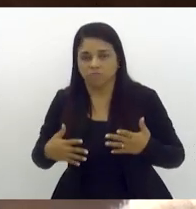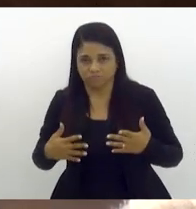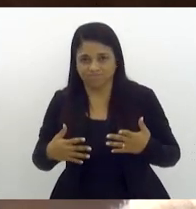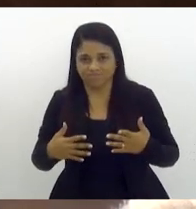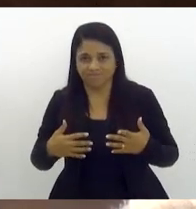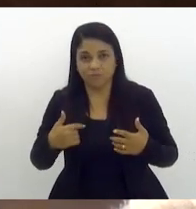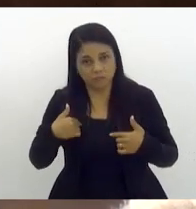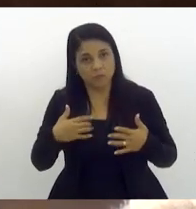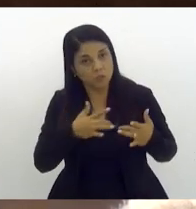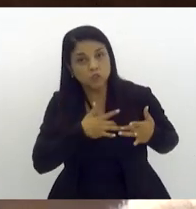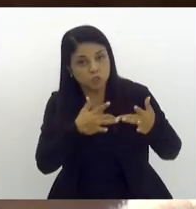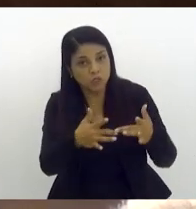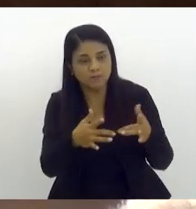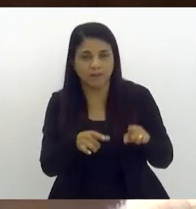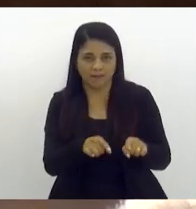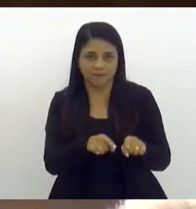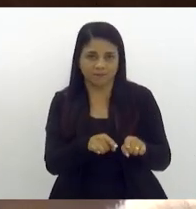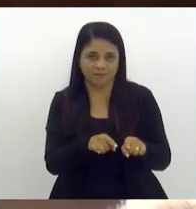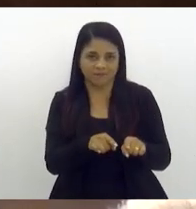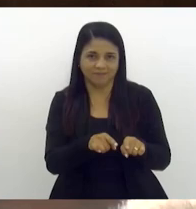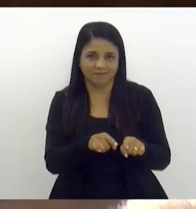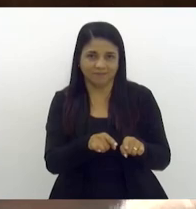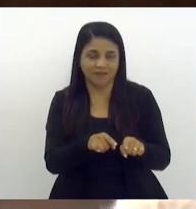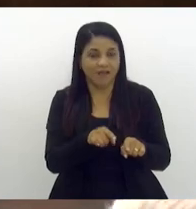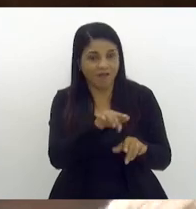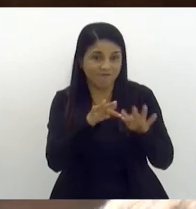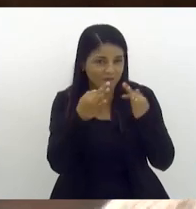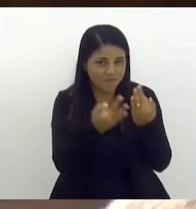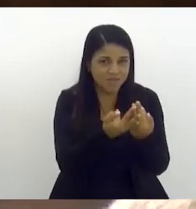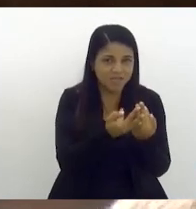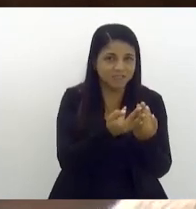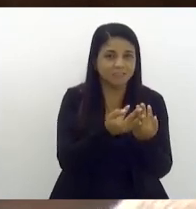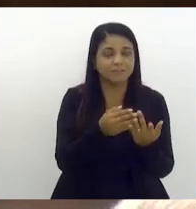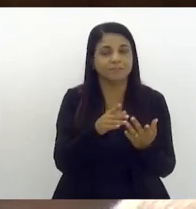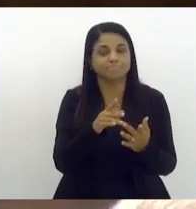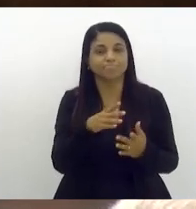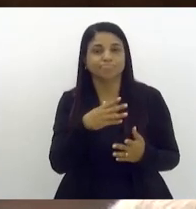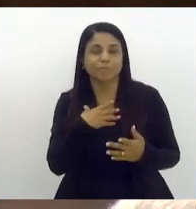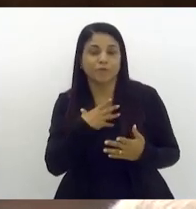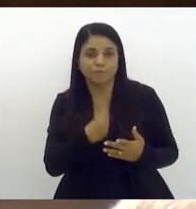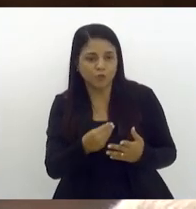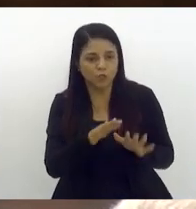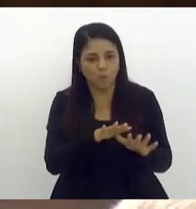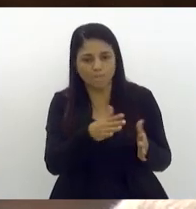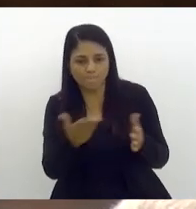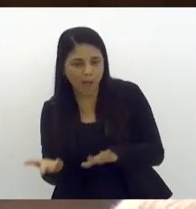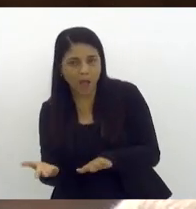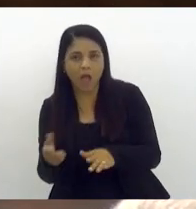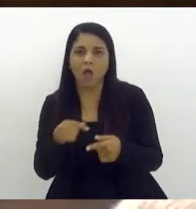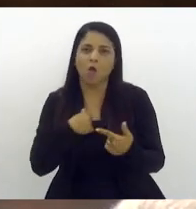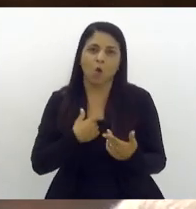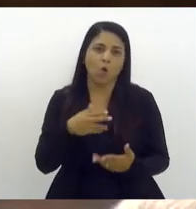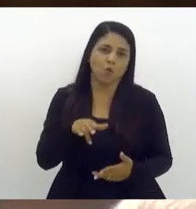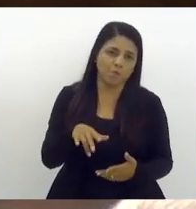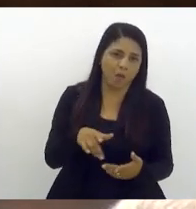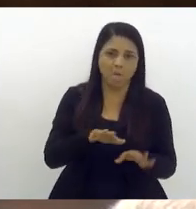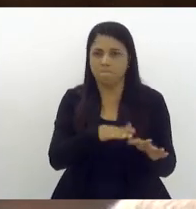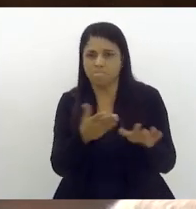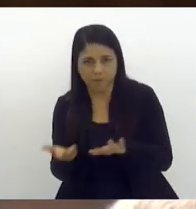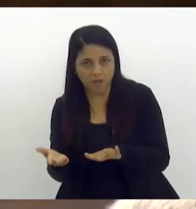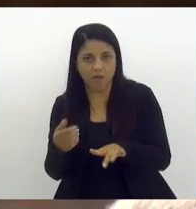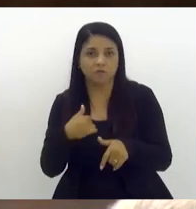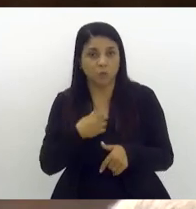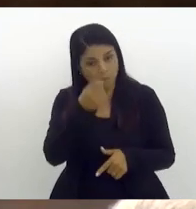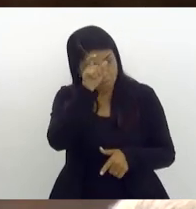sou solidário. Aquele que perdeu uma criança, aquele que perdeu um ente querido, que sejam pessoas de bem.